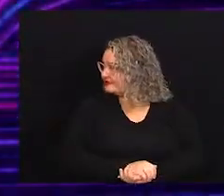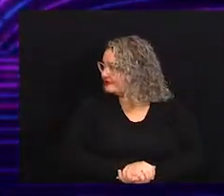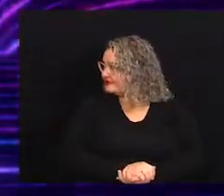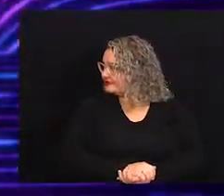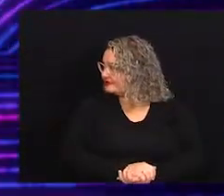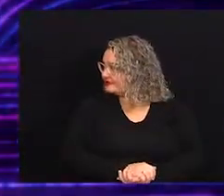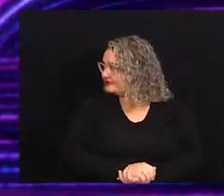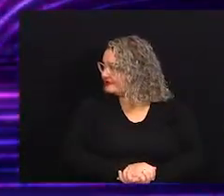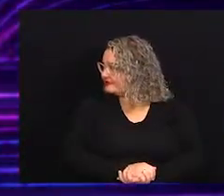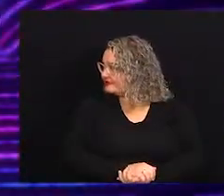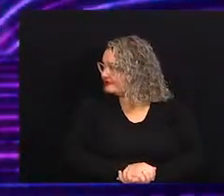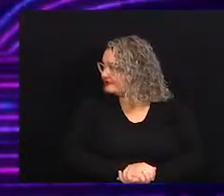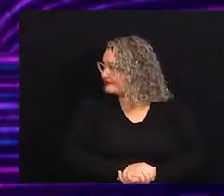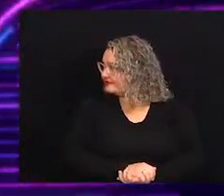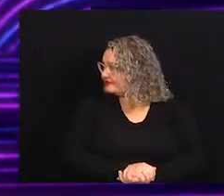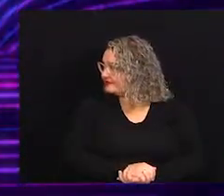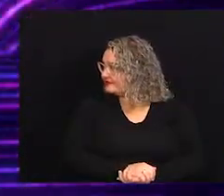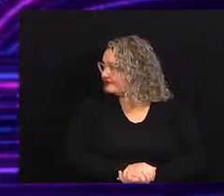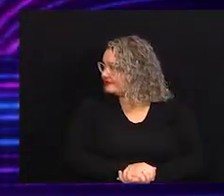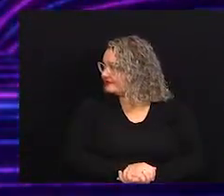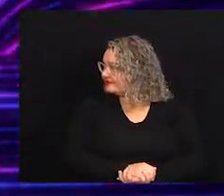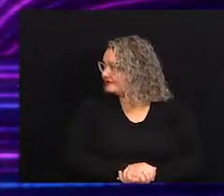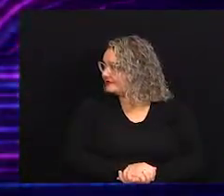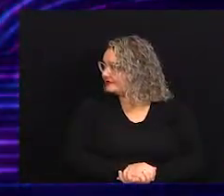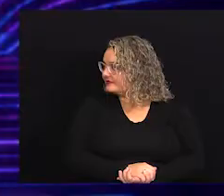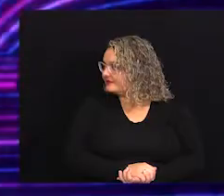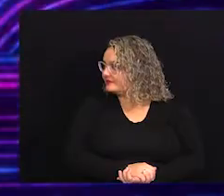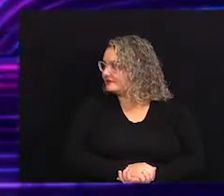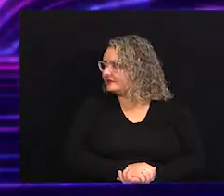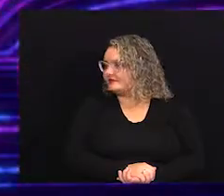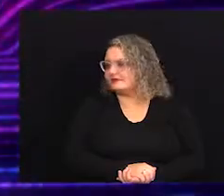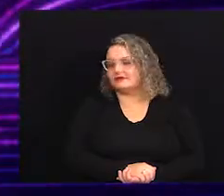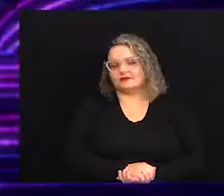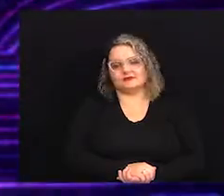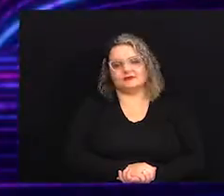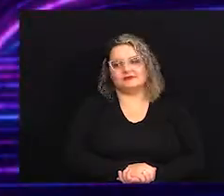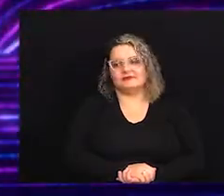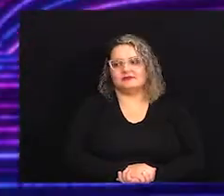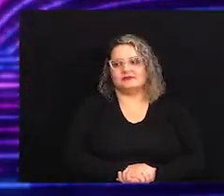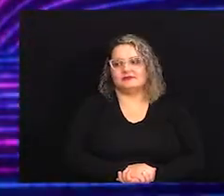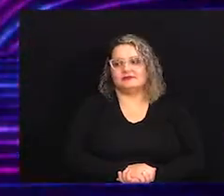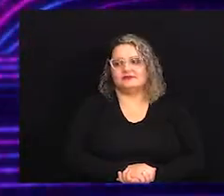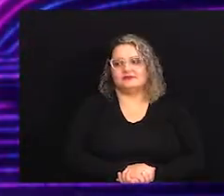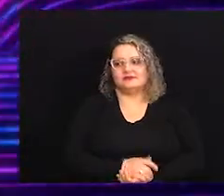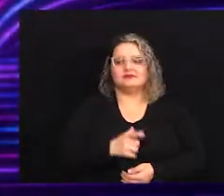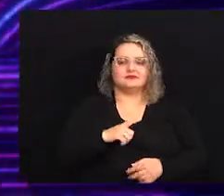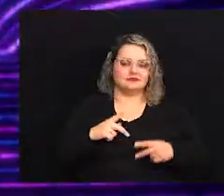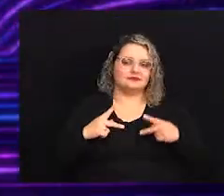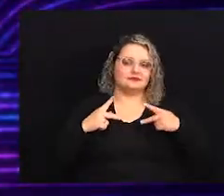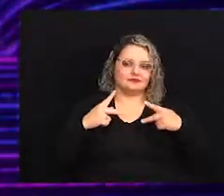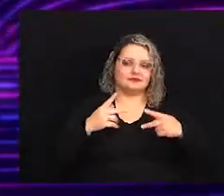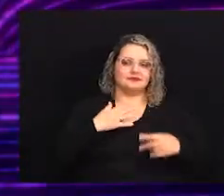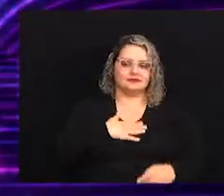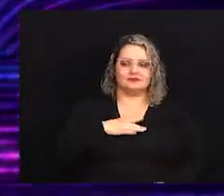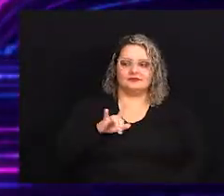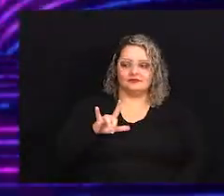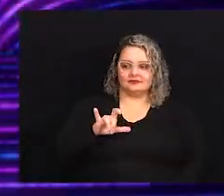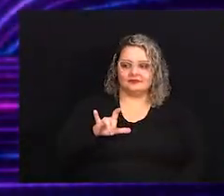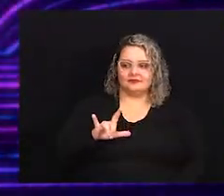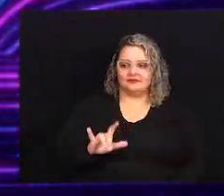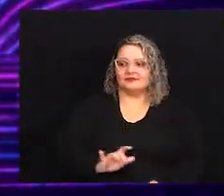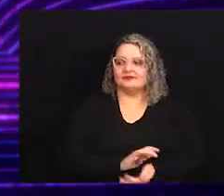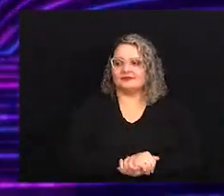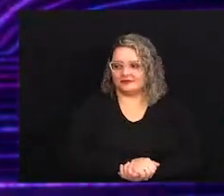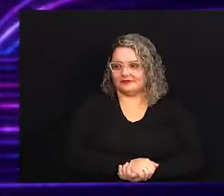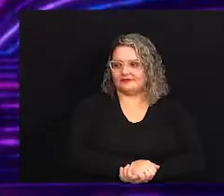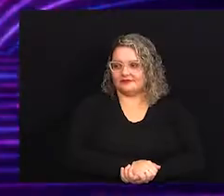Katzol, katsul.com. E Você também tem um link no meu Instagram,